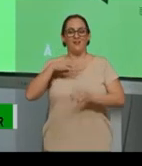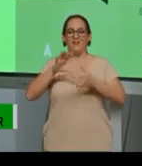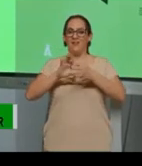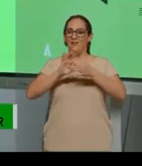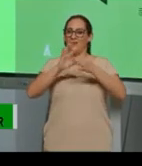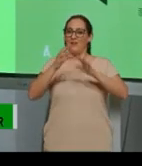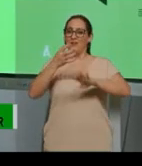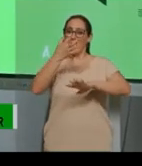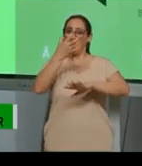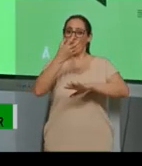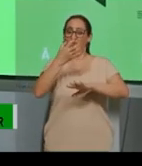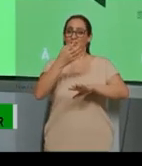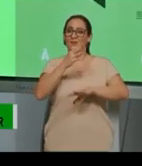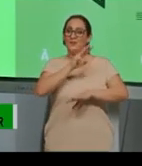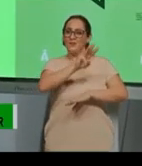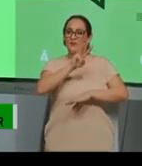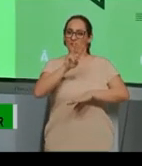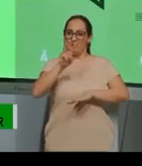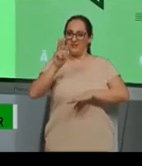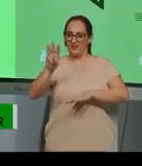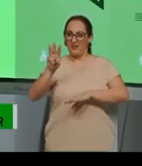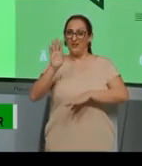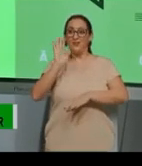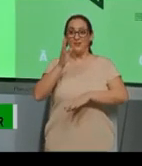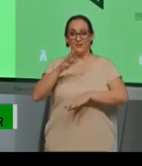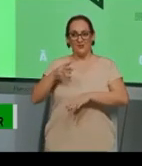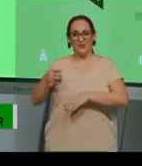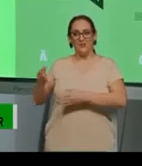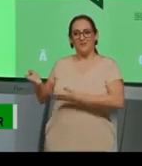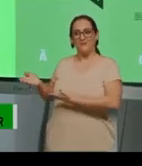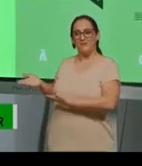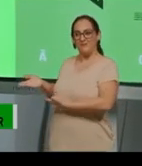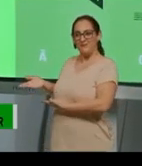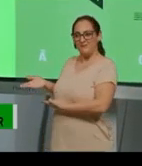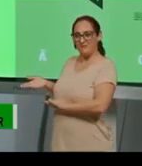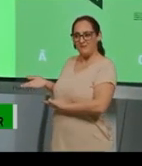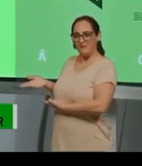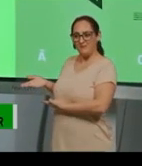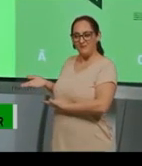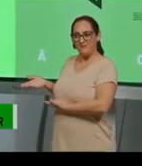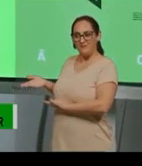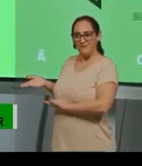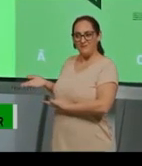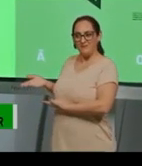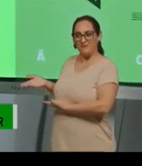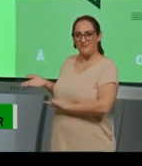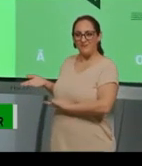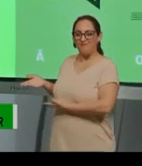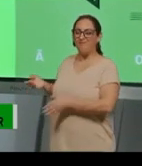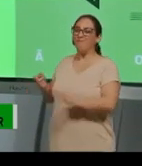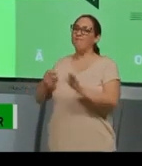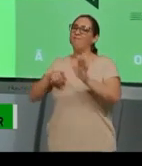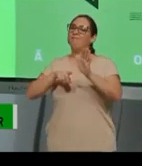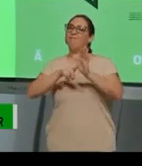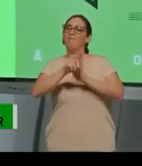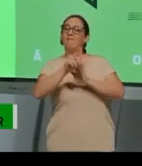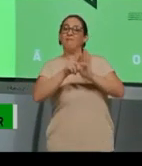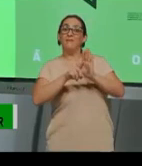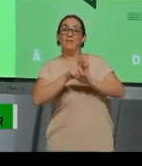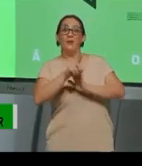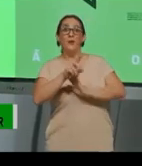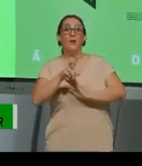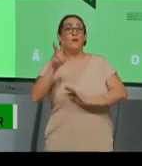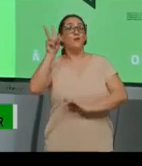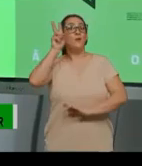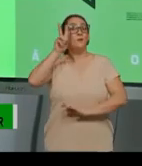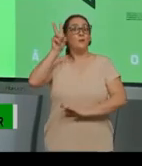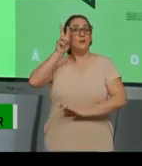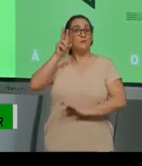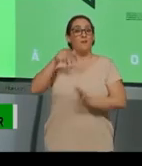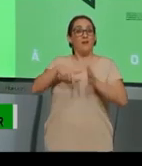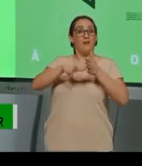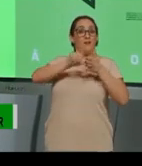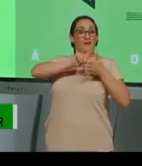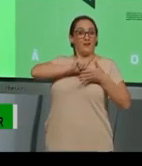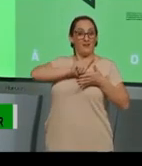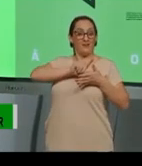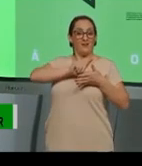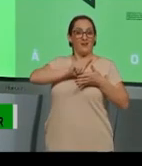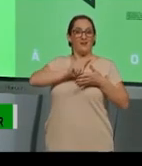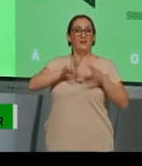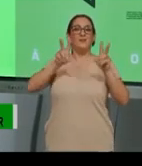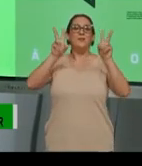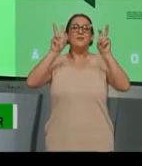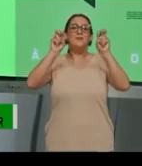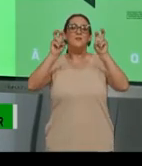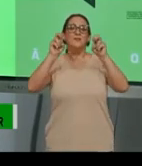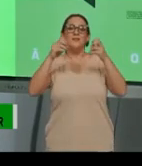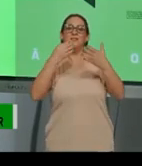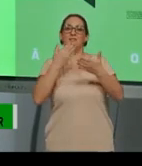no endereço que aparece agora na sua tela. Enquanto você envia suas perguntas, vamos relembrar os temas das aulas de hoje?